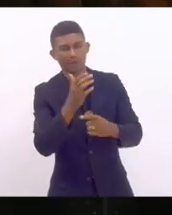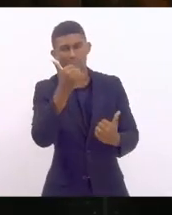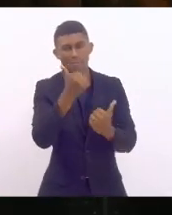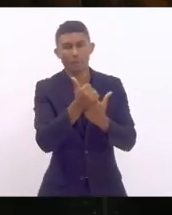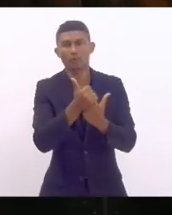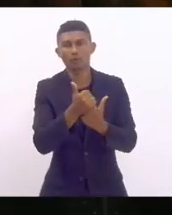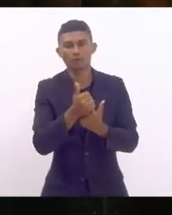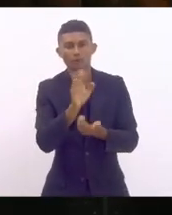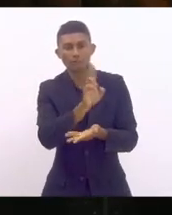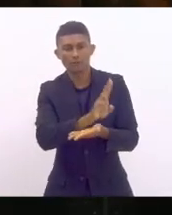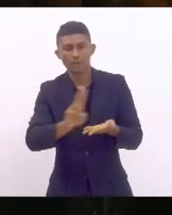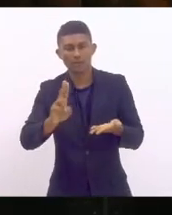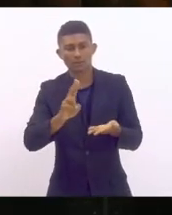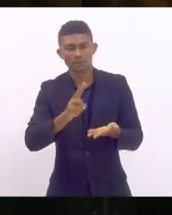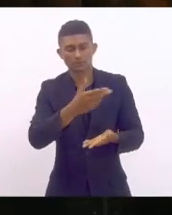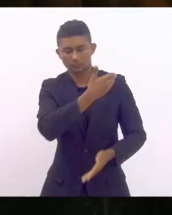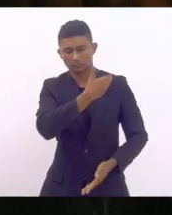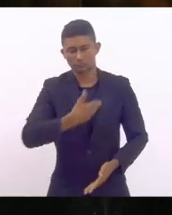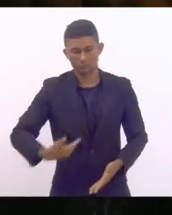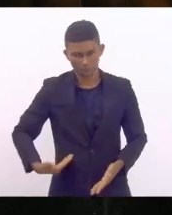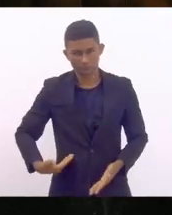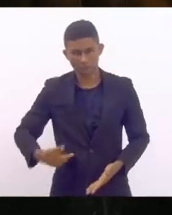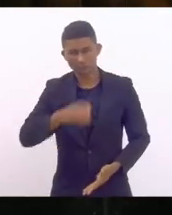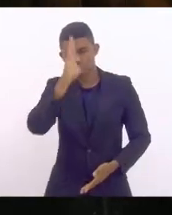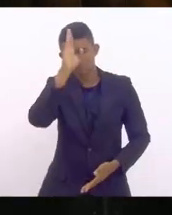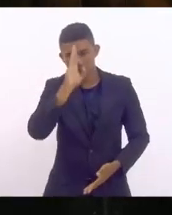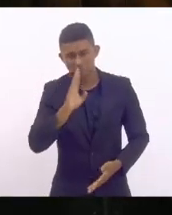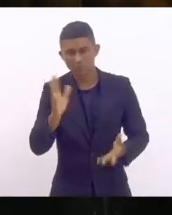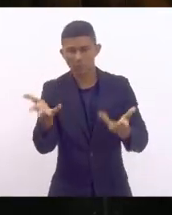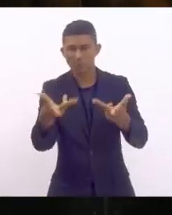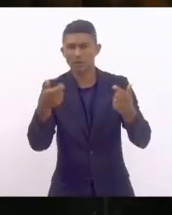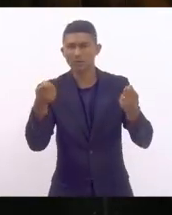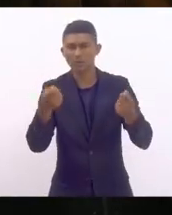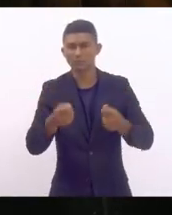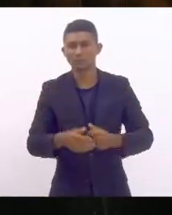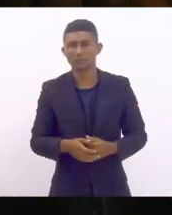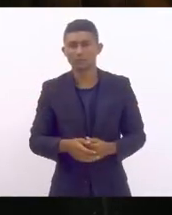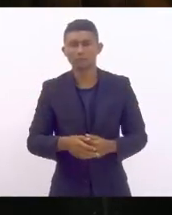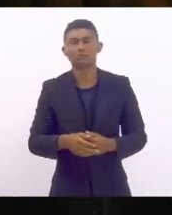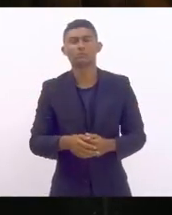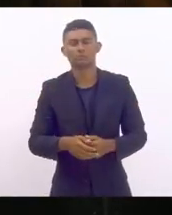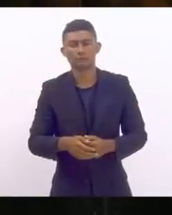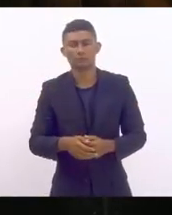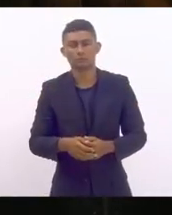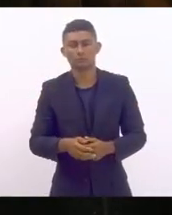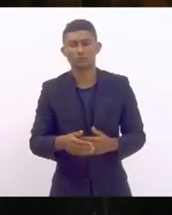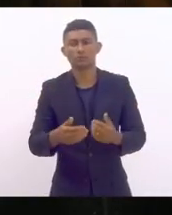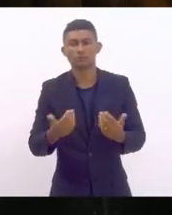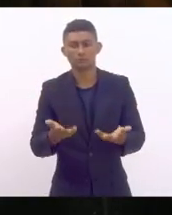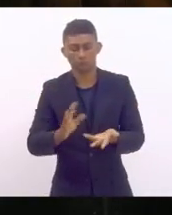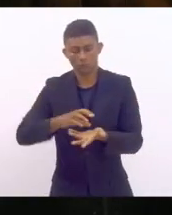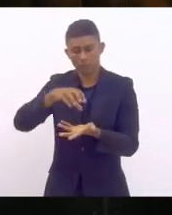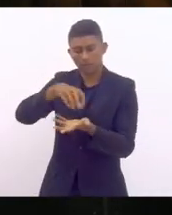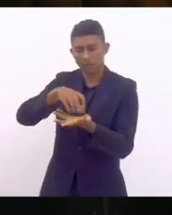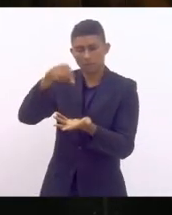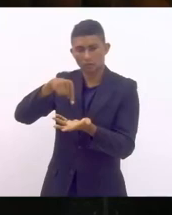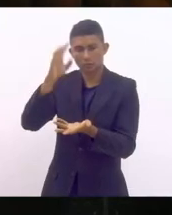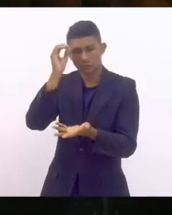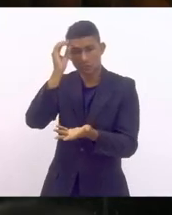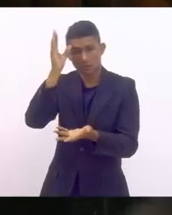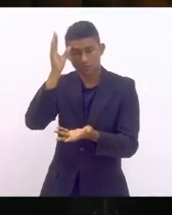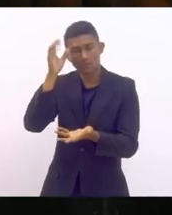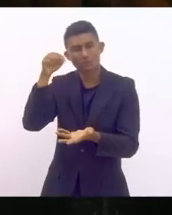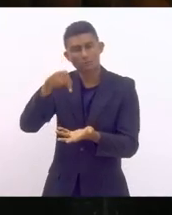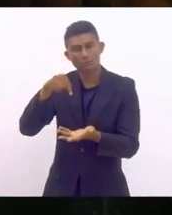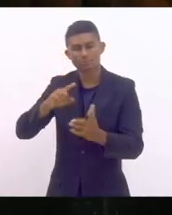de qualidade e da Liberdade acadêmica iniciativa suprapartidária independente O Observatório do conhecimento se